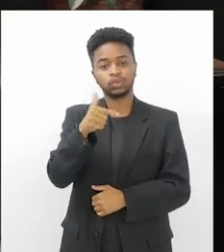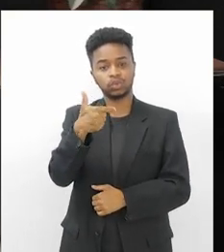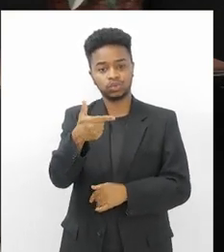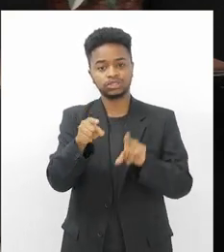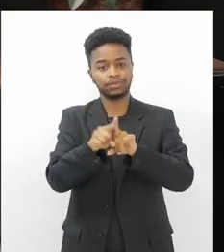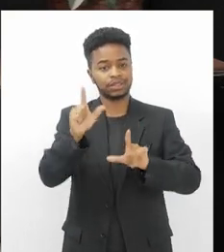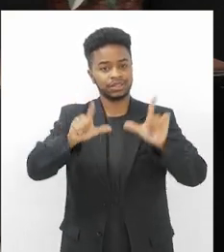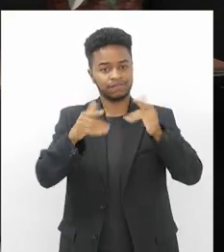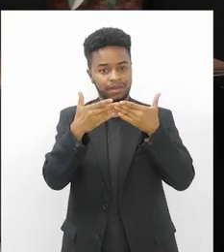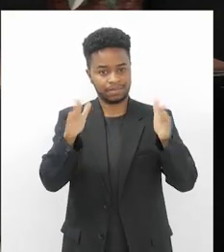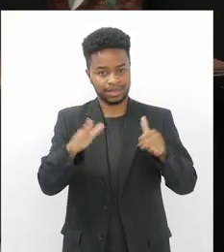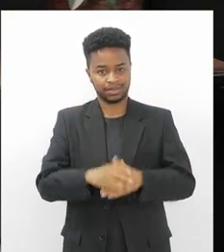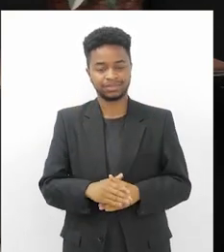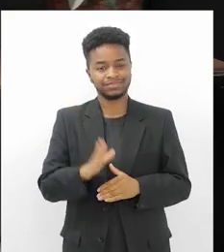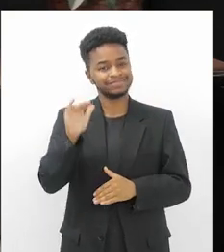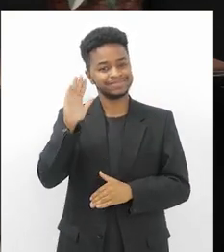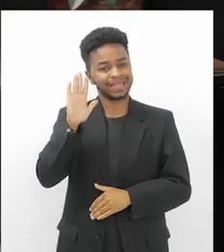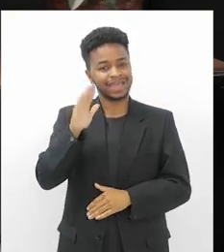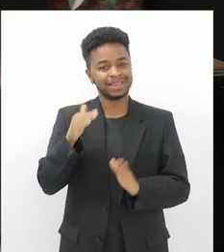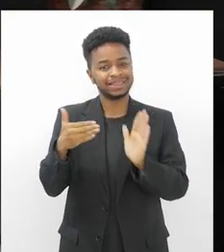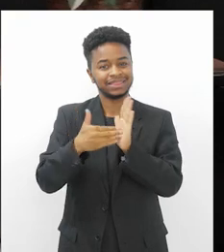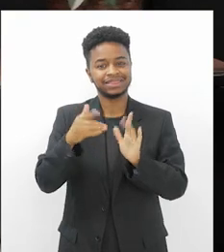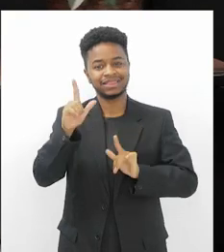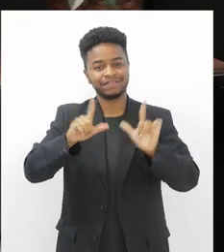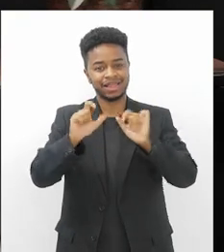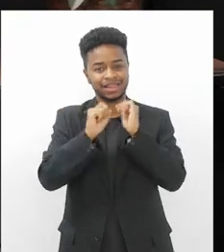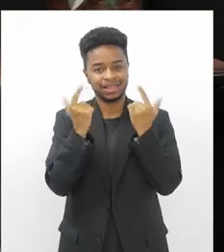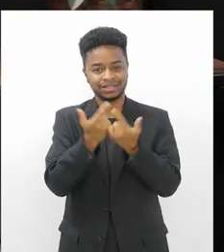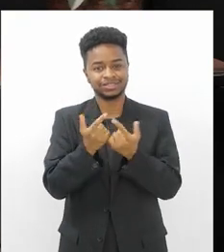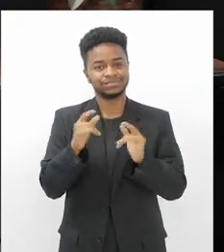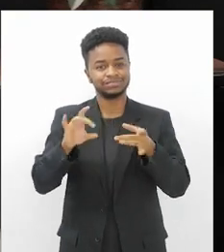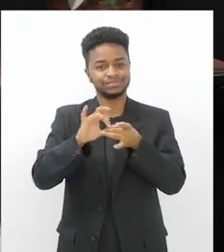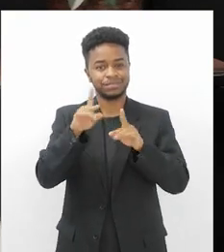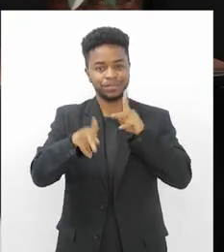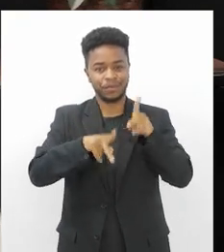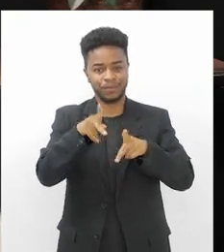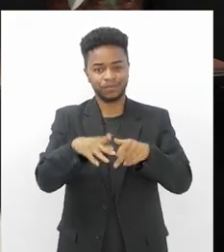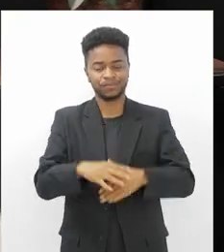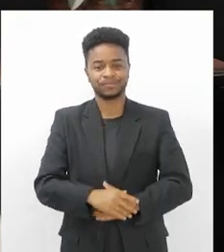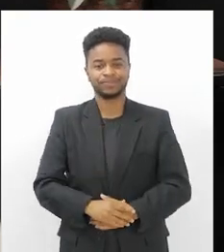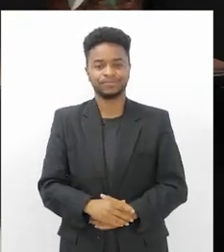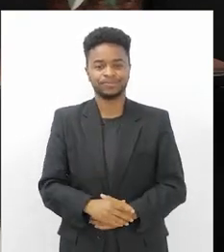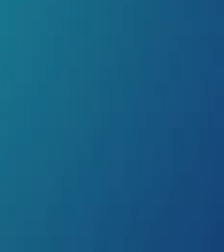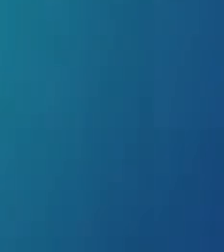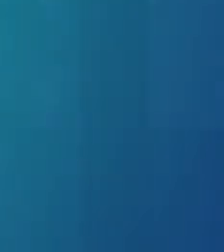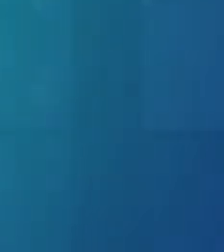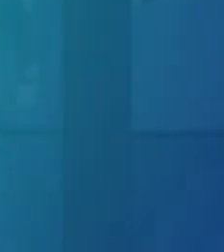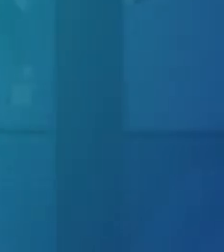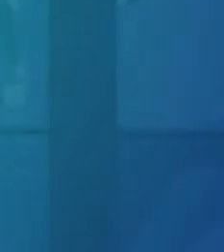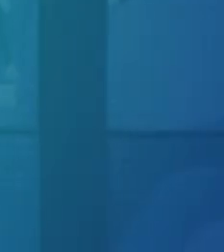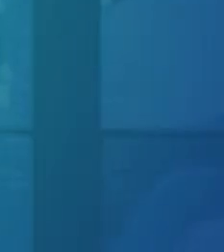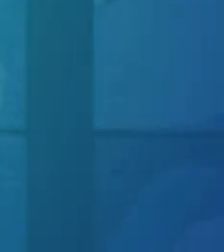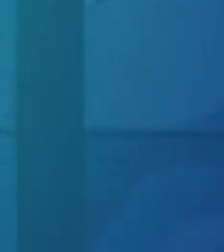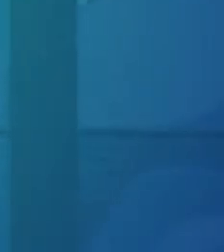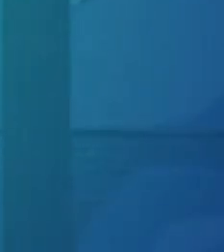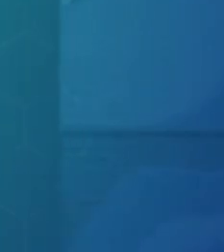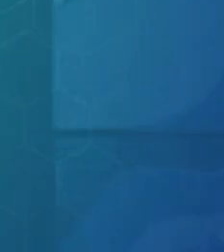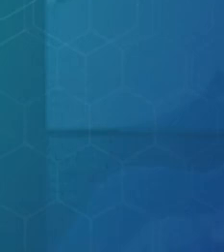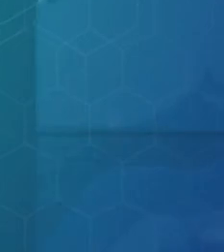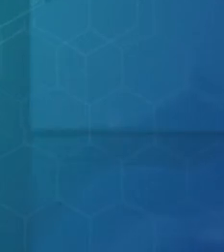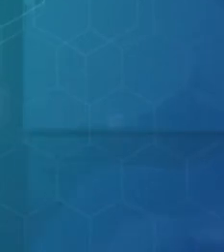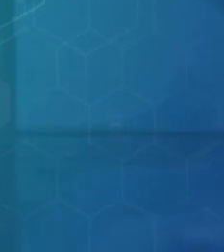canal digital 10.2 na sua TV aberta. Até a próxima. TV Alerj, o canal do povo. Oh.